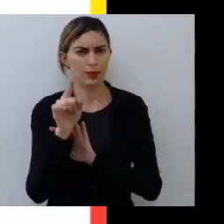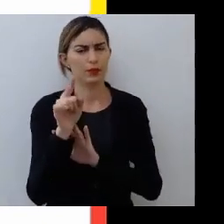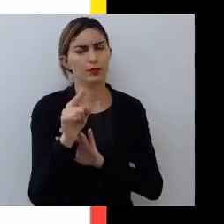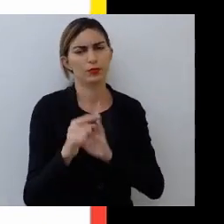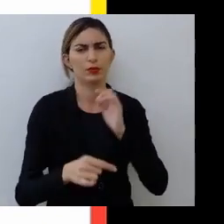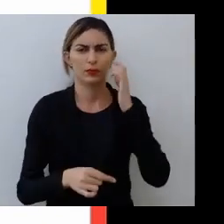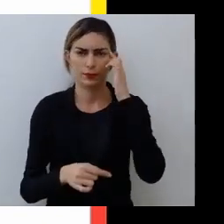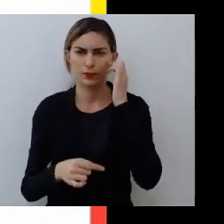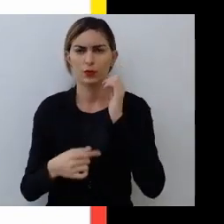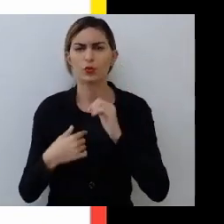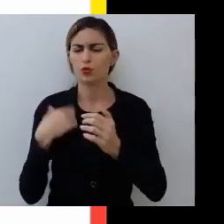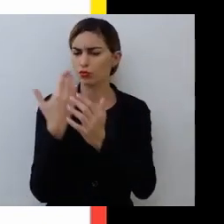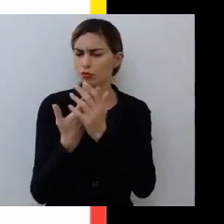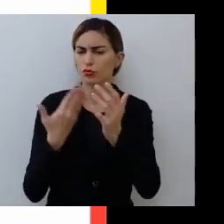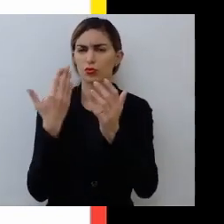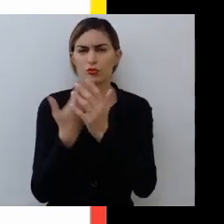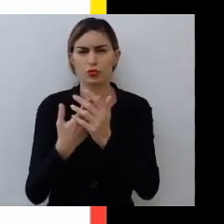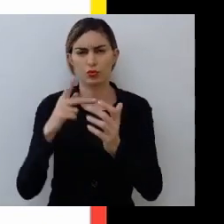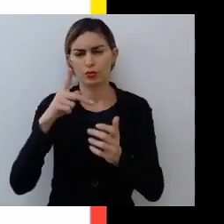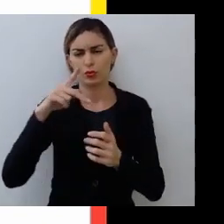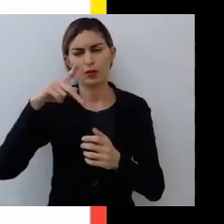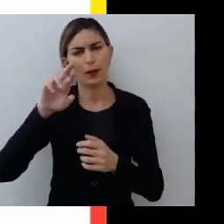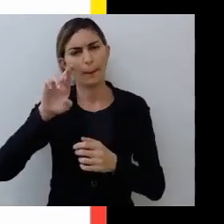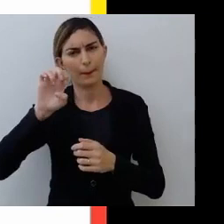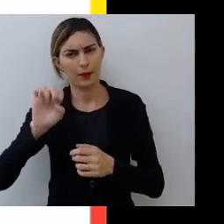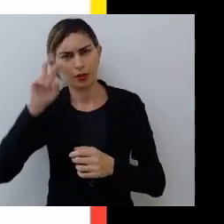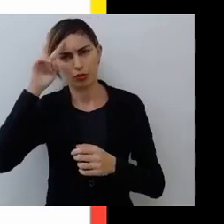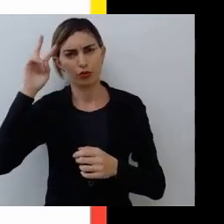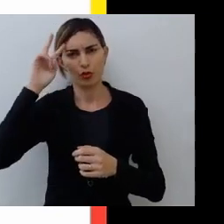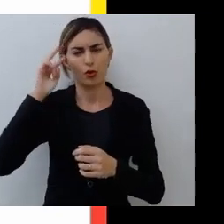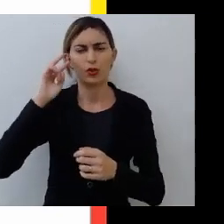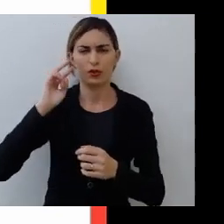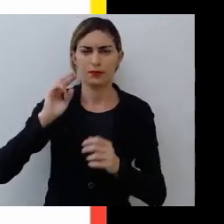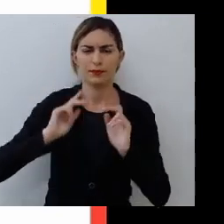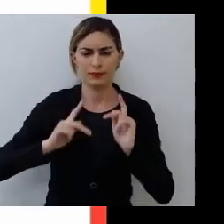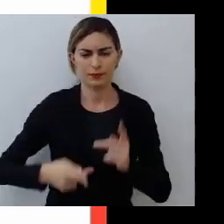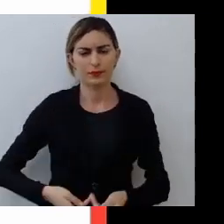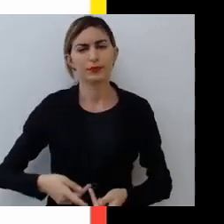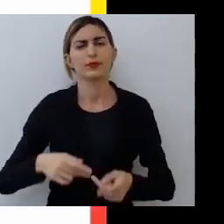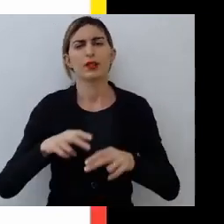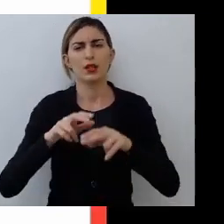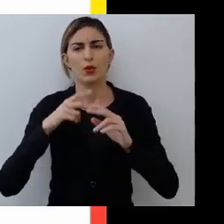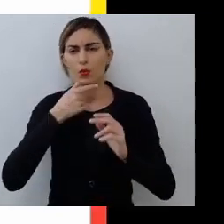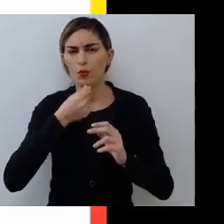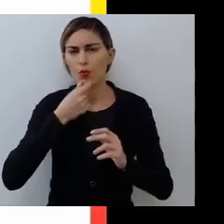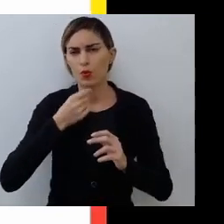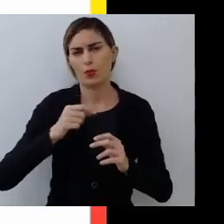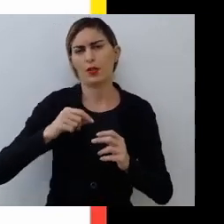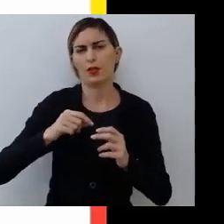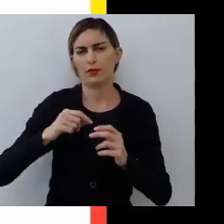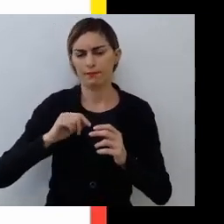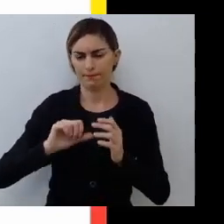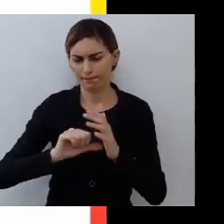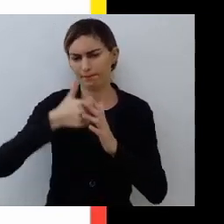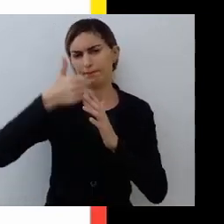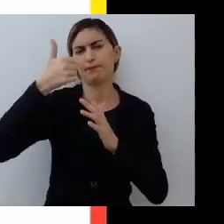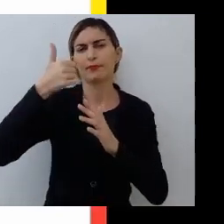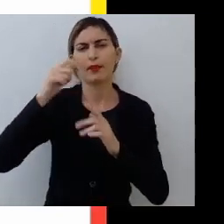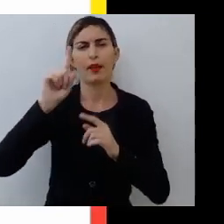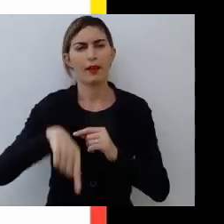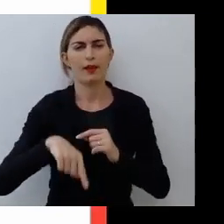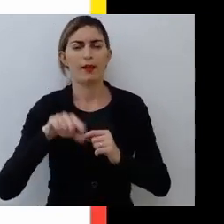é: estudos da pré-história humana permitem concluir que o hominídeo mais primitivo